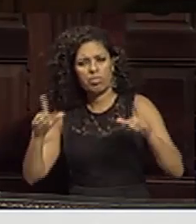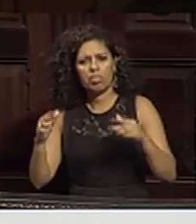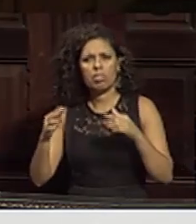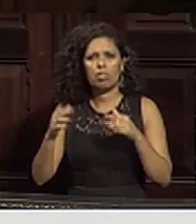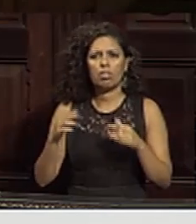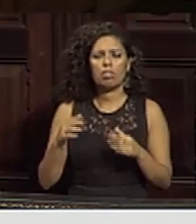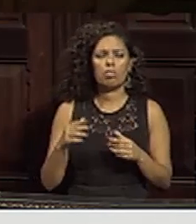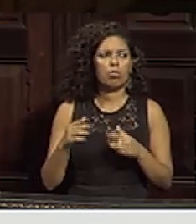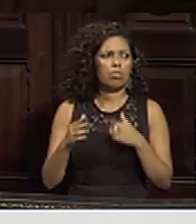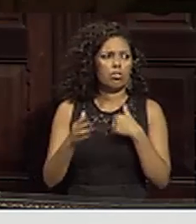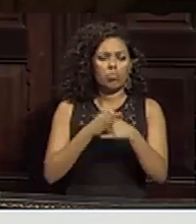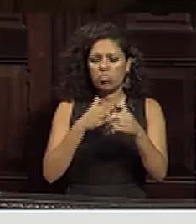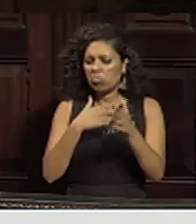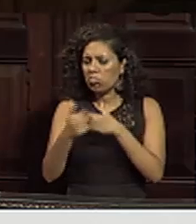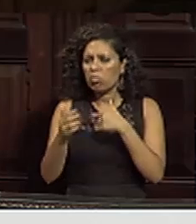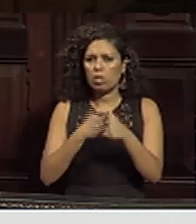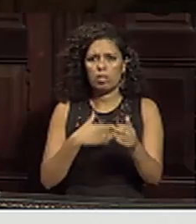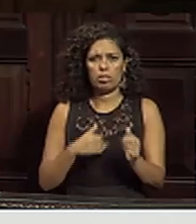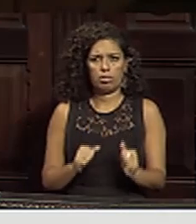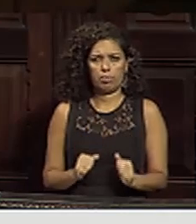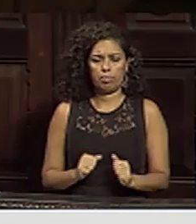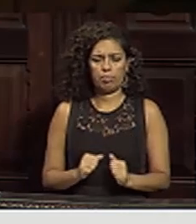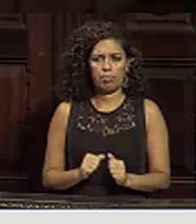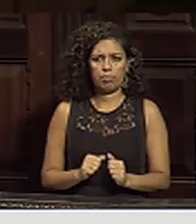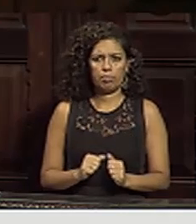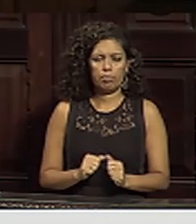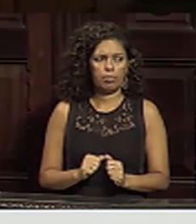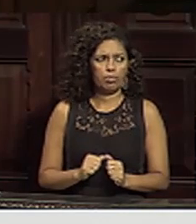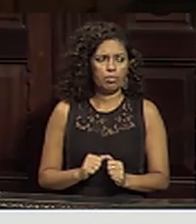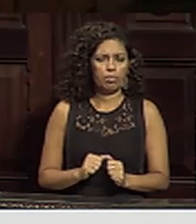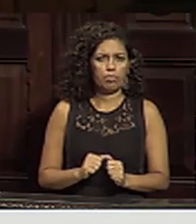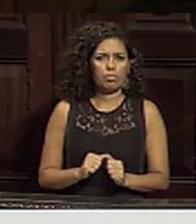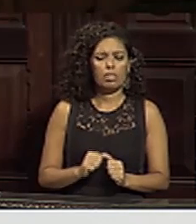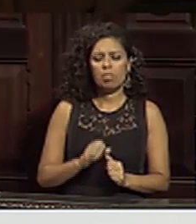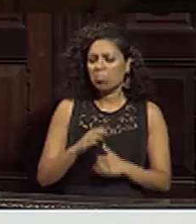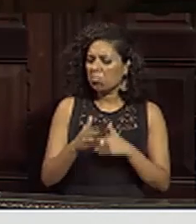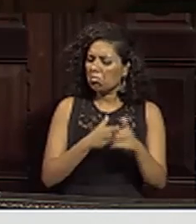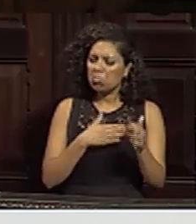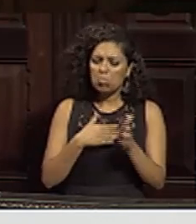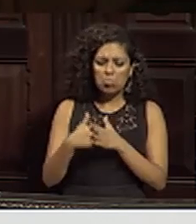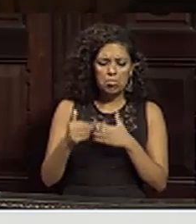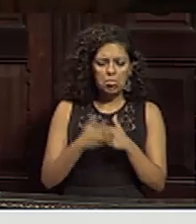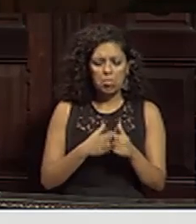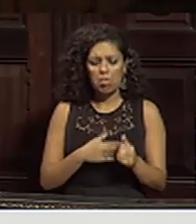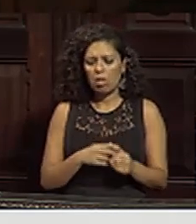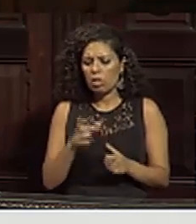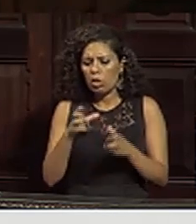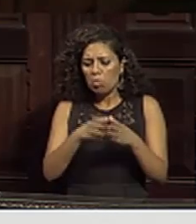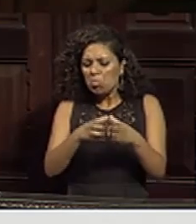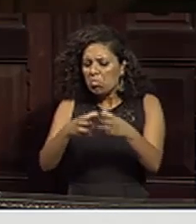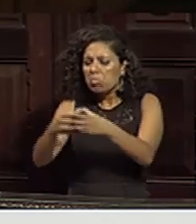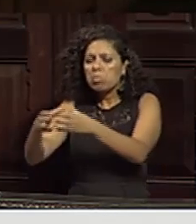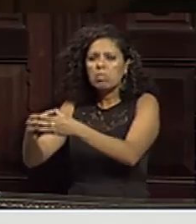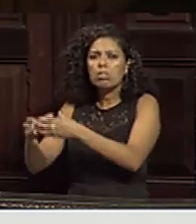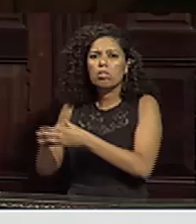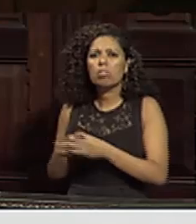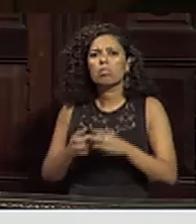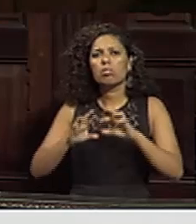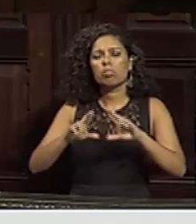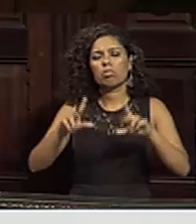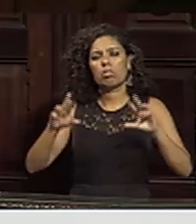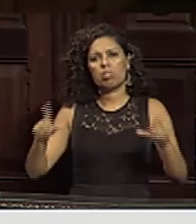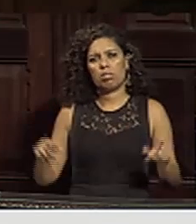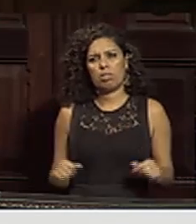do PT, enfim, não importa a sigla, porque se